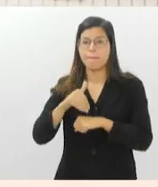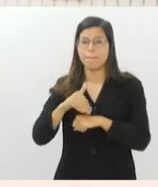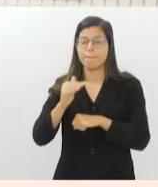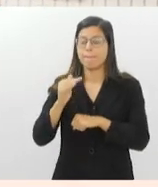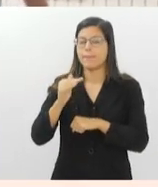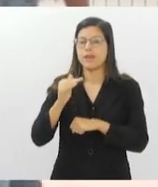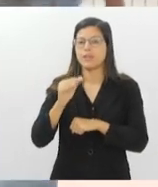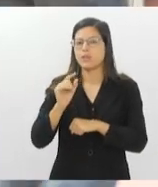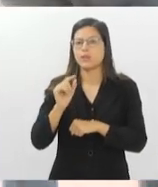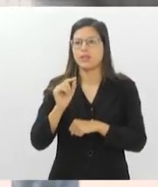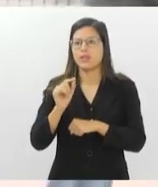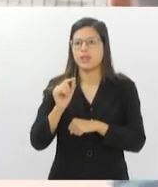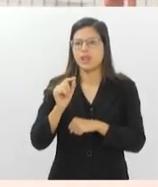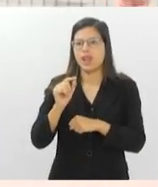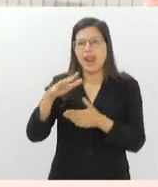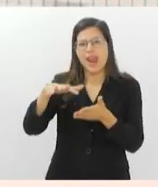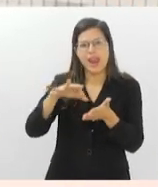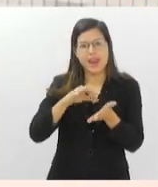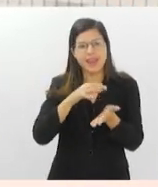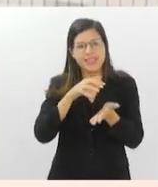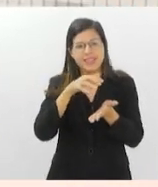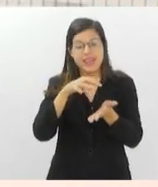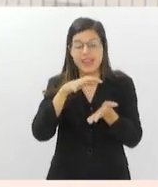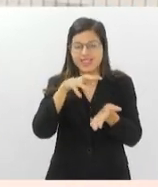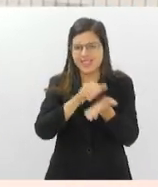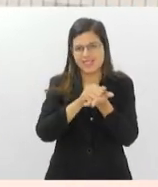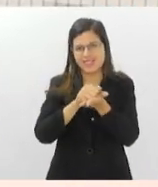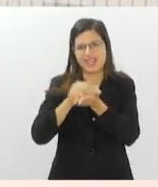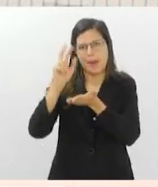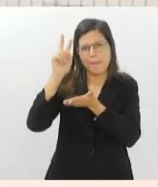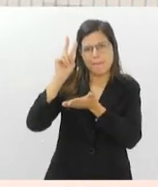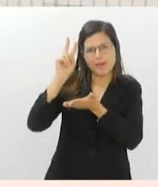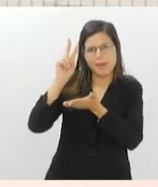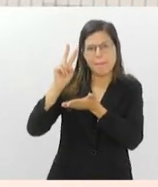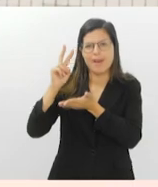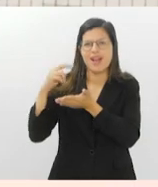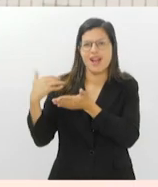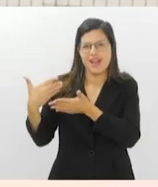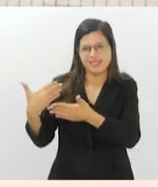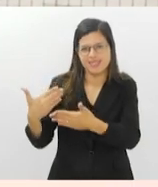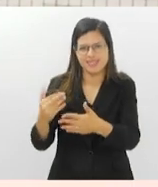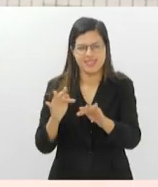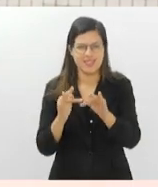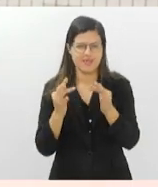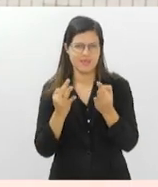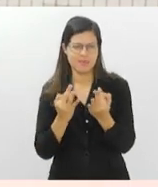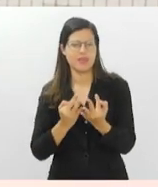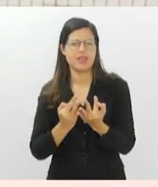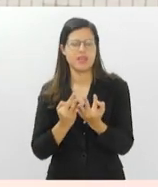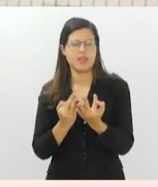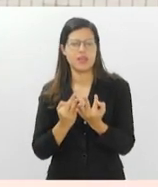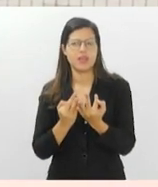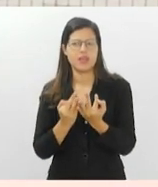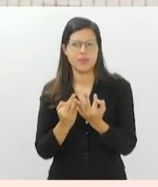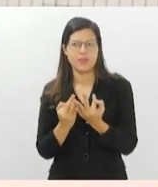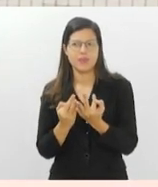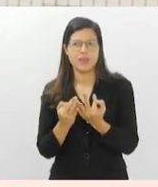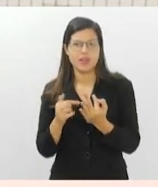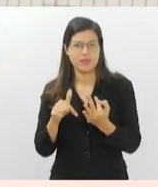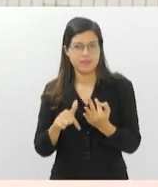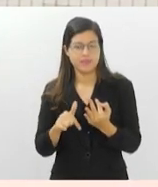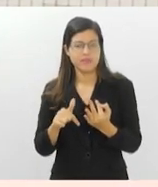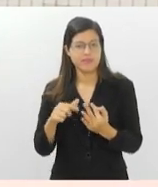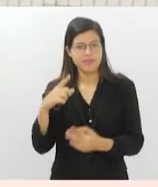você perpetuar a memória da tua família, da passagem de uma pessoa pela terra, né? E aí eu lanço mão